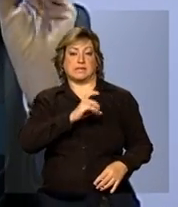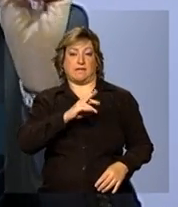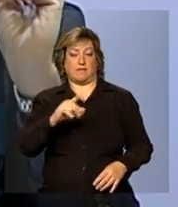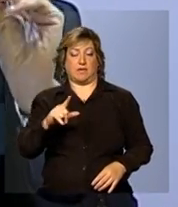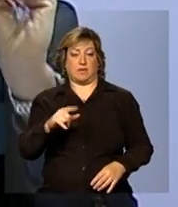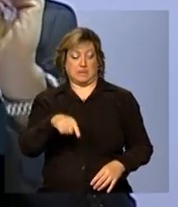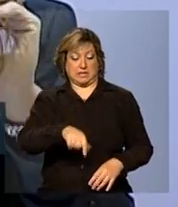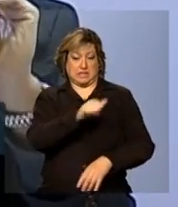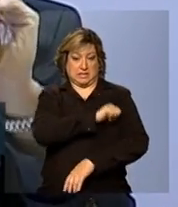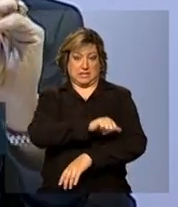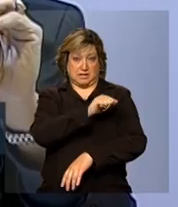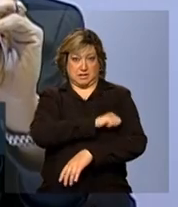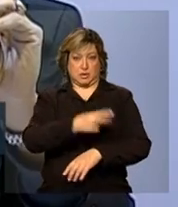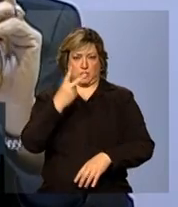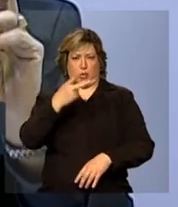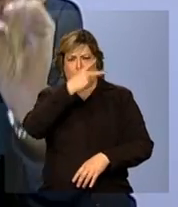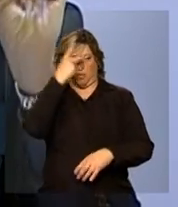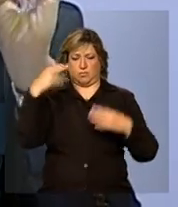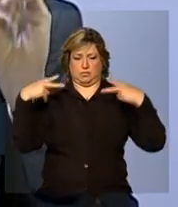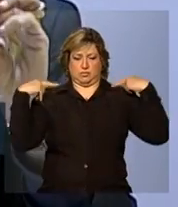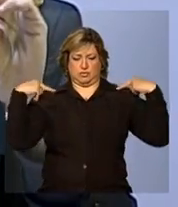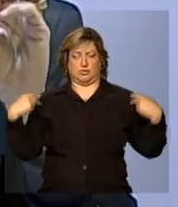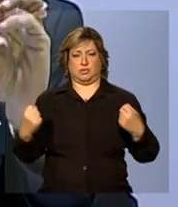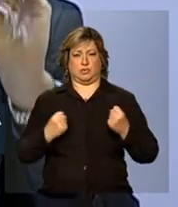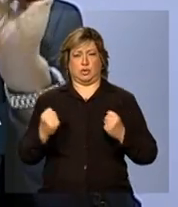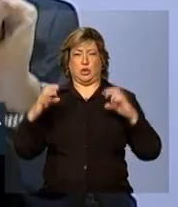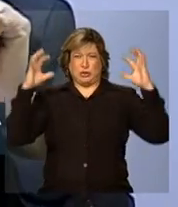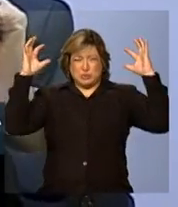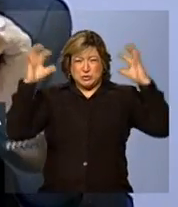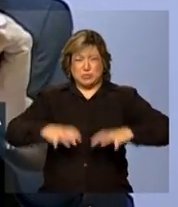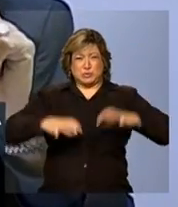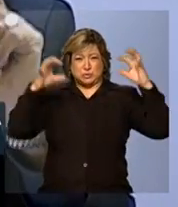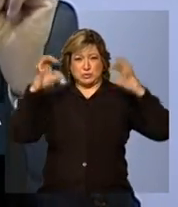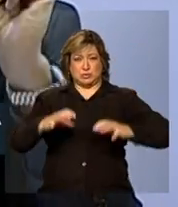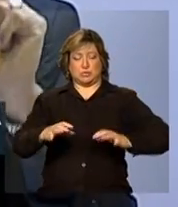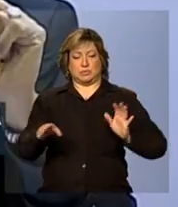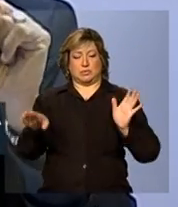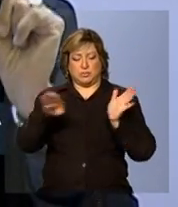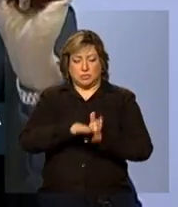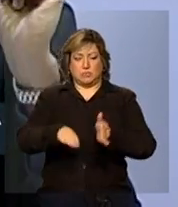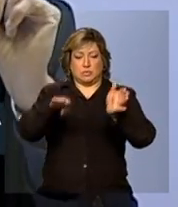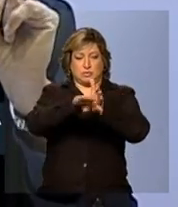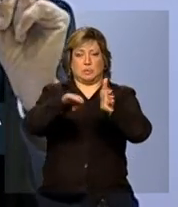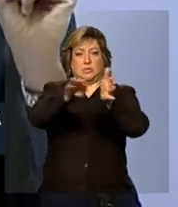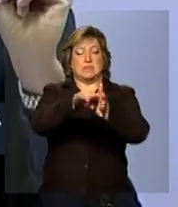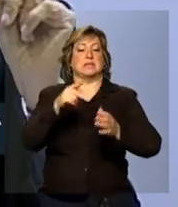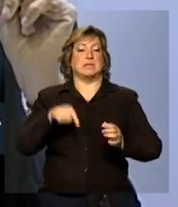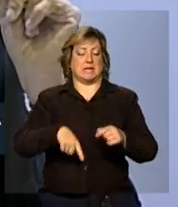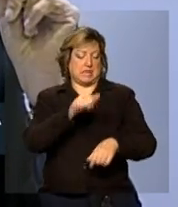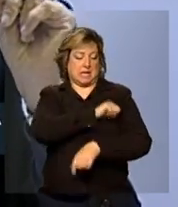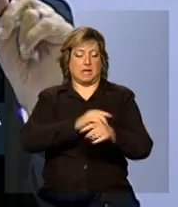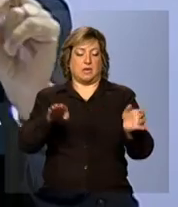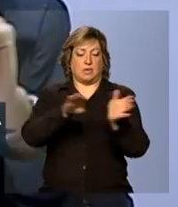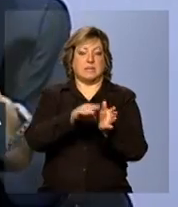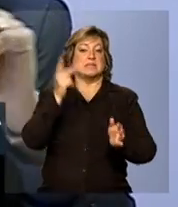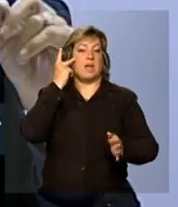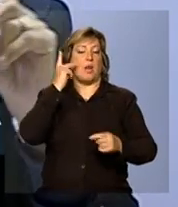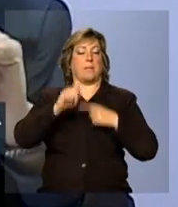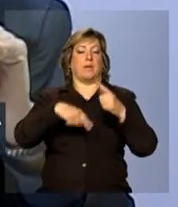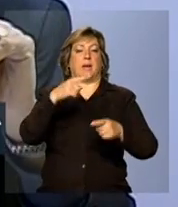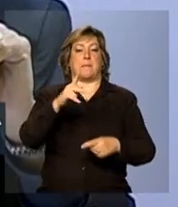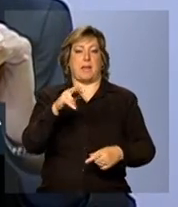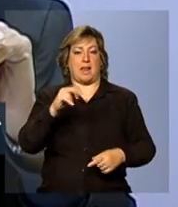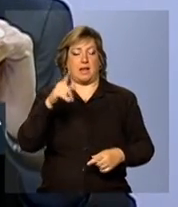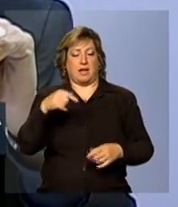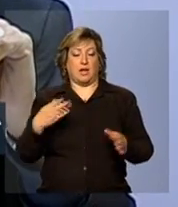Rio de Janeiro com 2 grandes pilotos, pegaram uma chuva em 3 estados, Rio, São Paulo, no Paraná, não